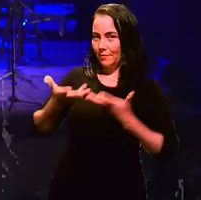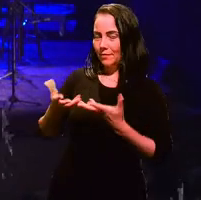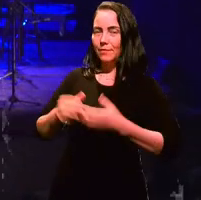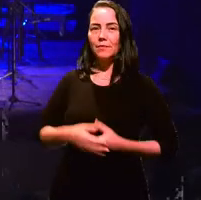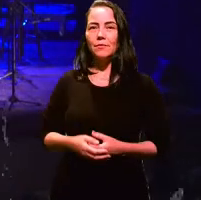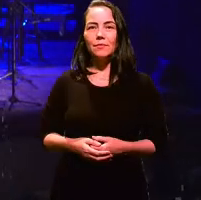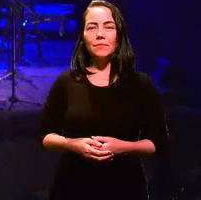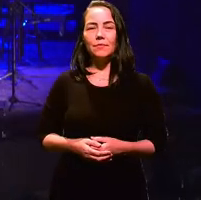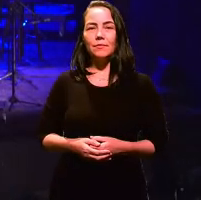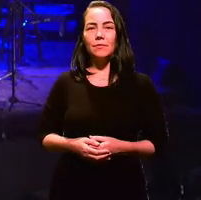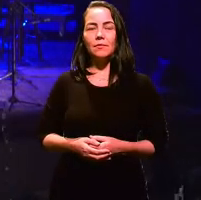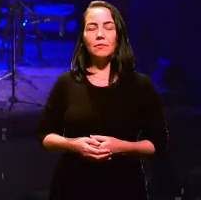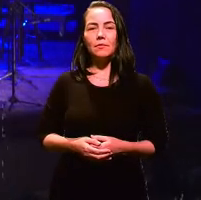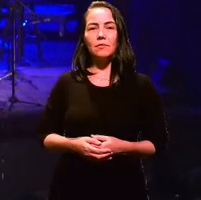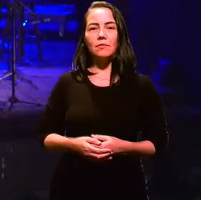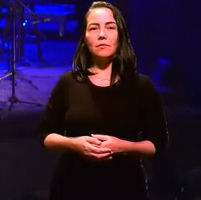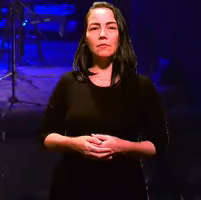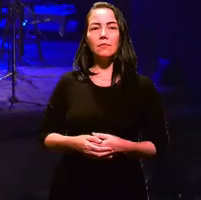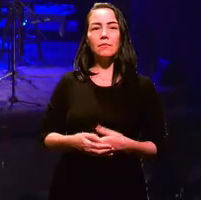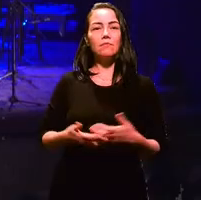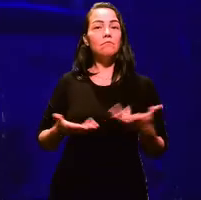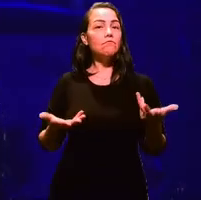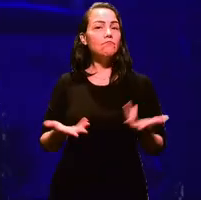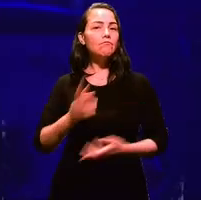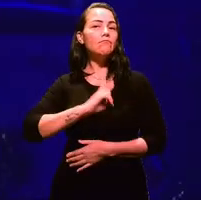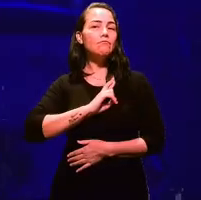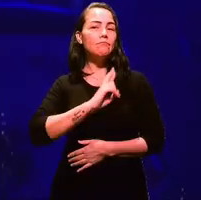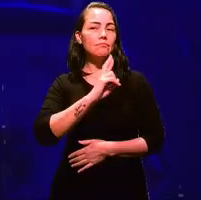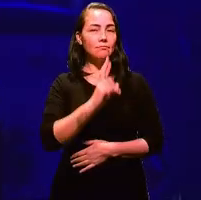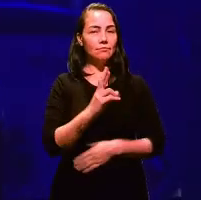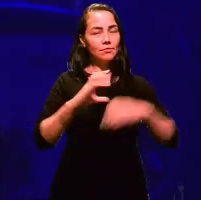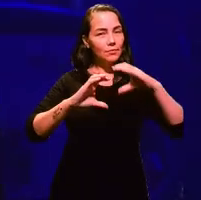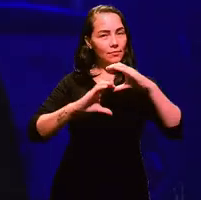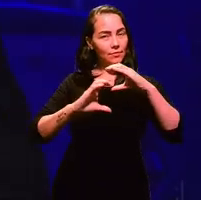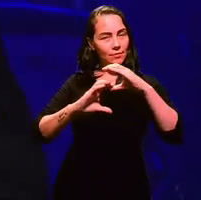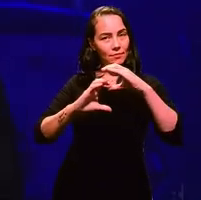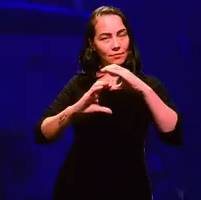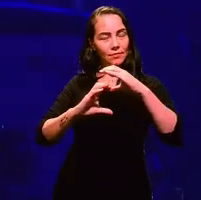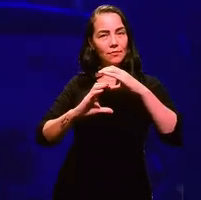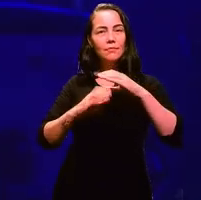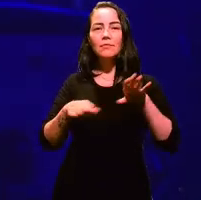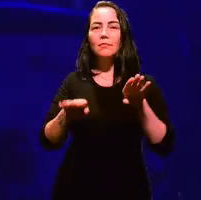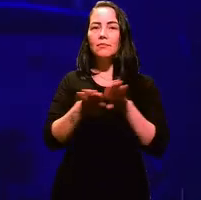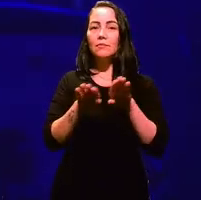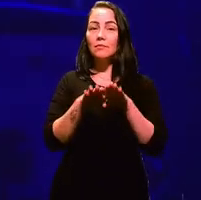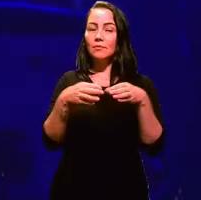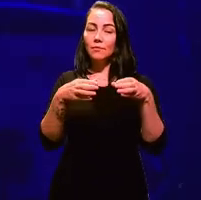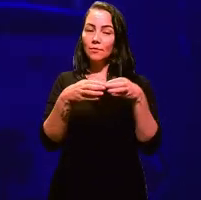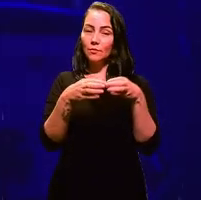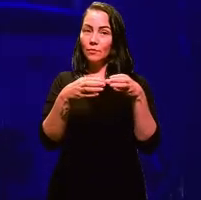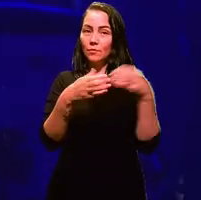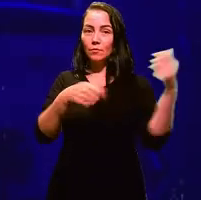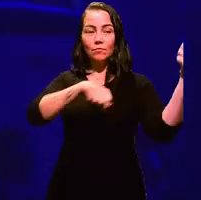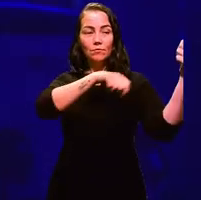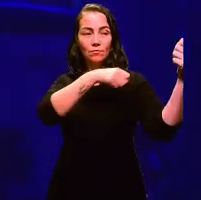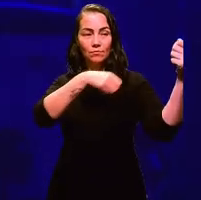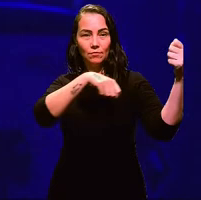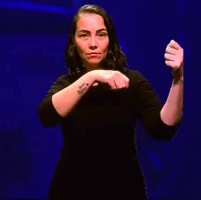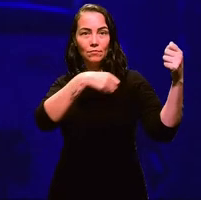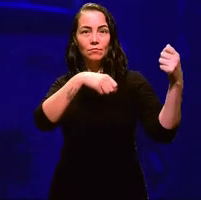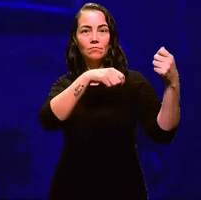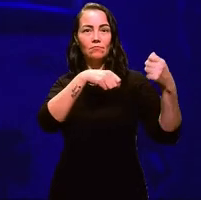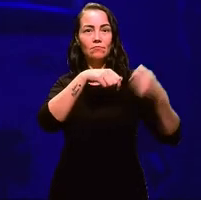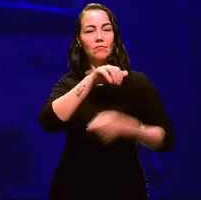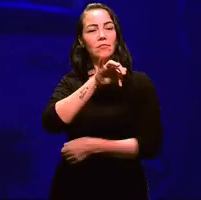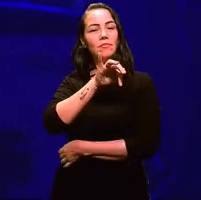Em nome da Sociedade Cultura Artística SCAR e da Orquestra Filarmônica de Jaraguá do